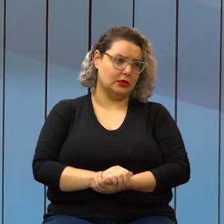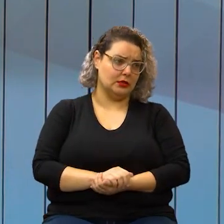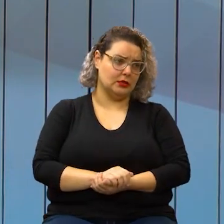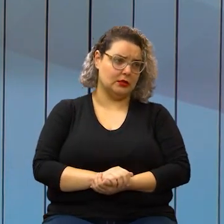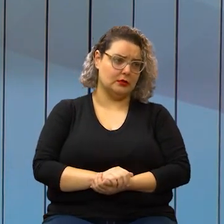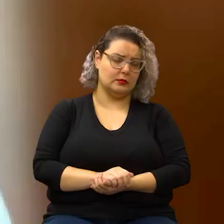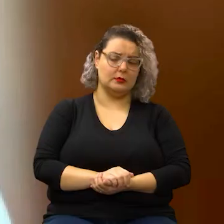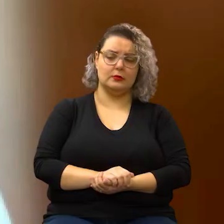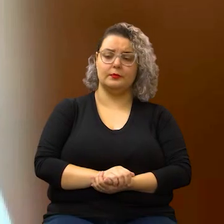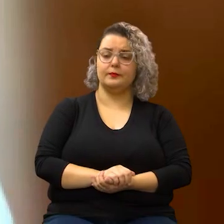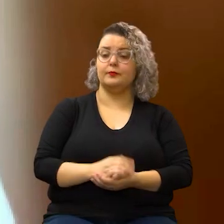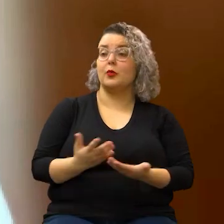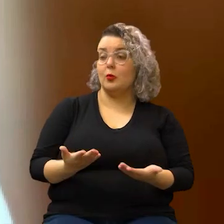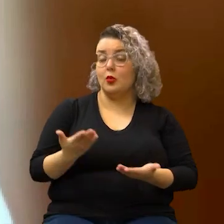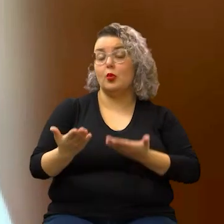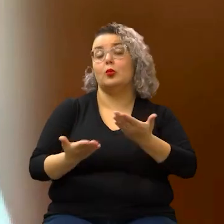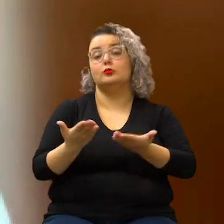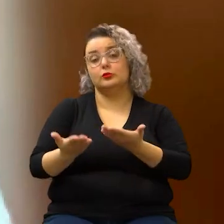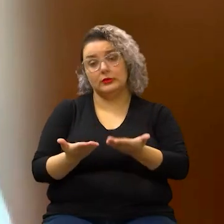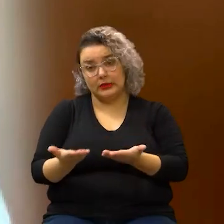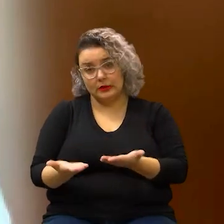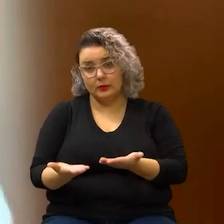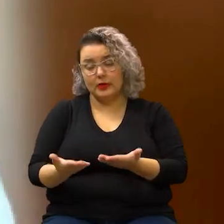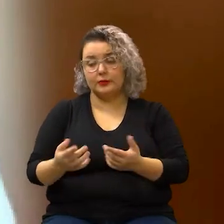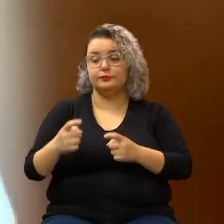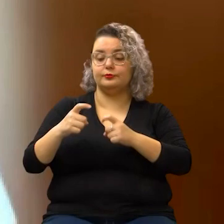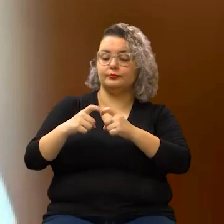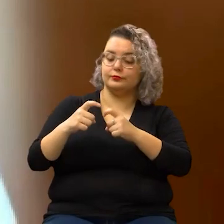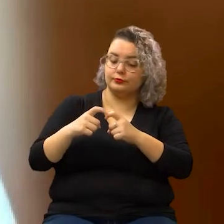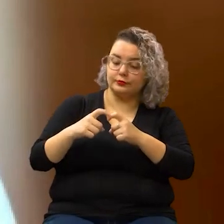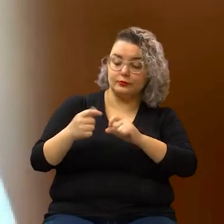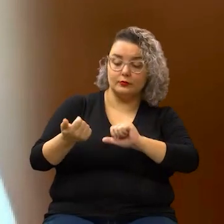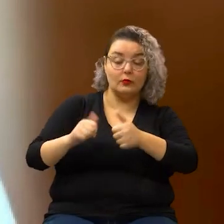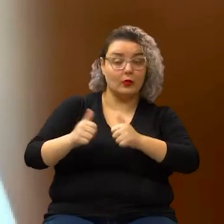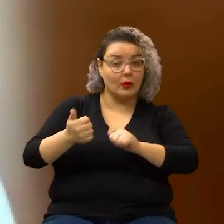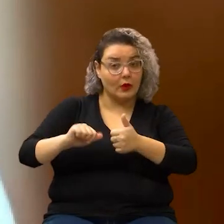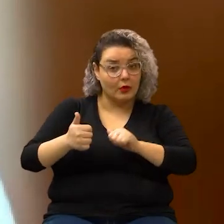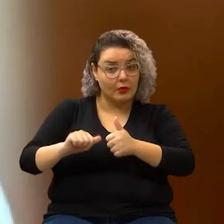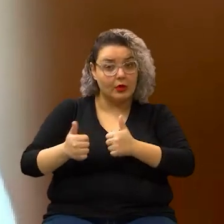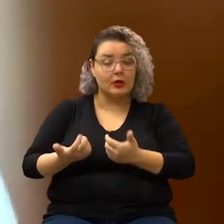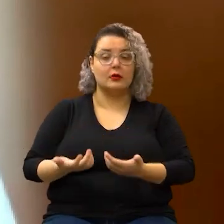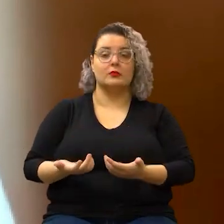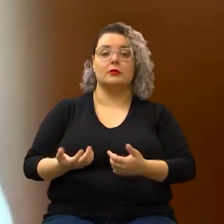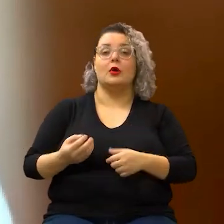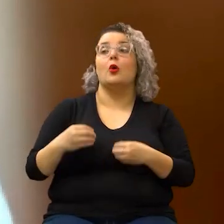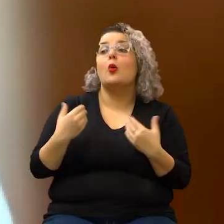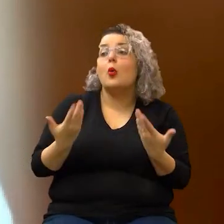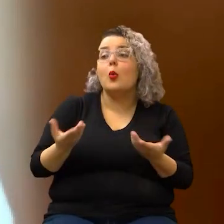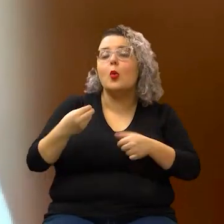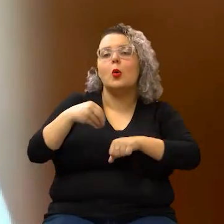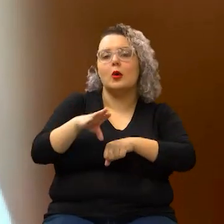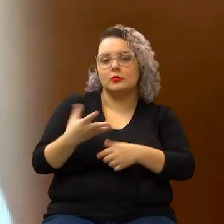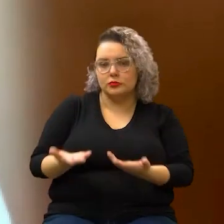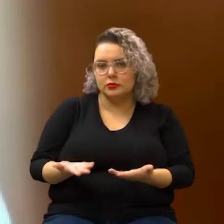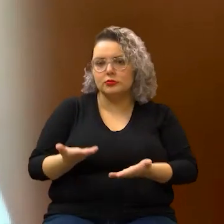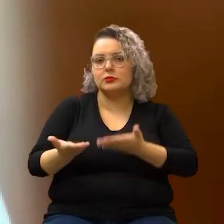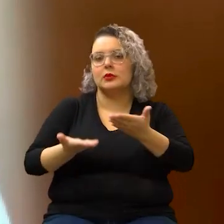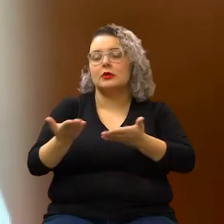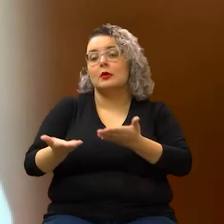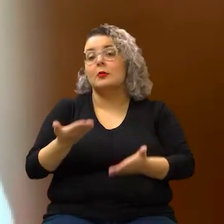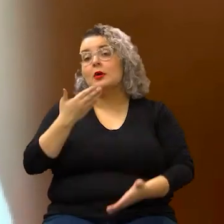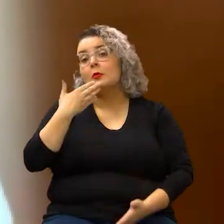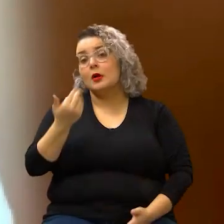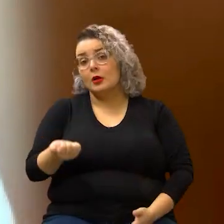doutora? Bom, tratamento, o médico vai avaliar, né, a indicação de